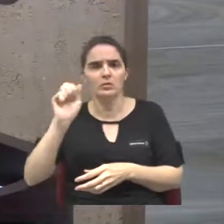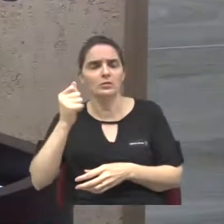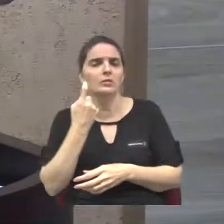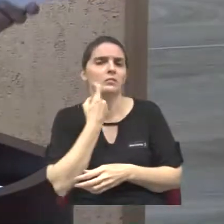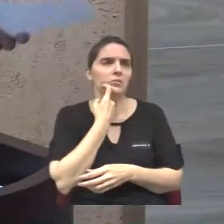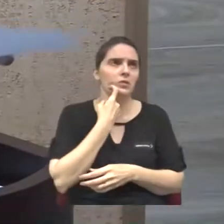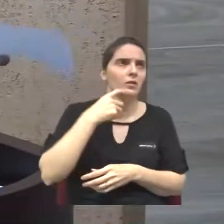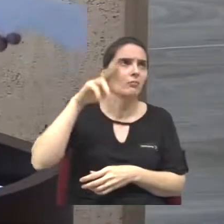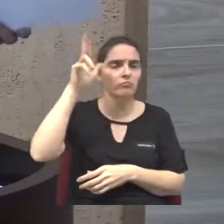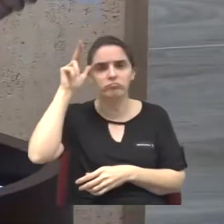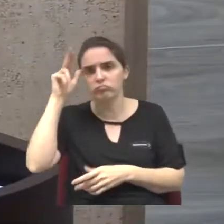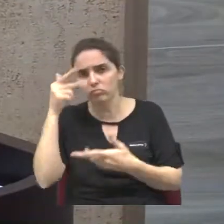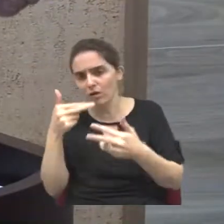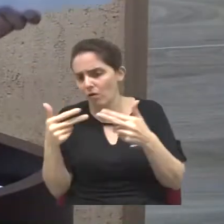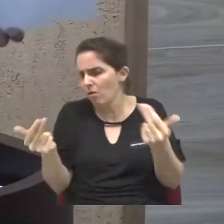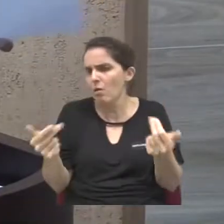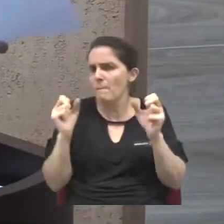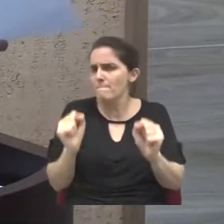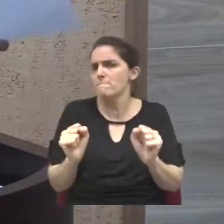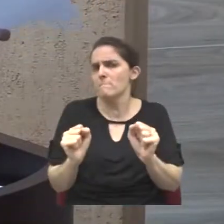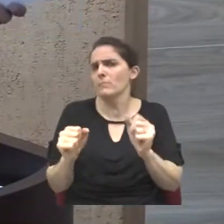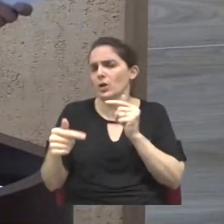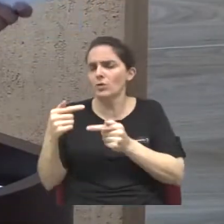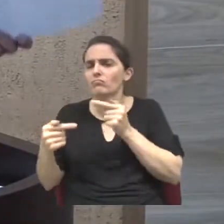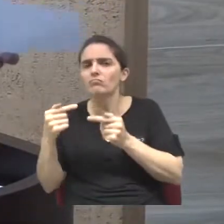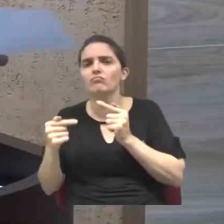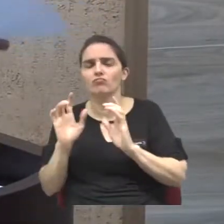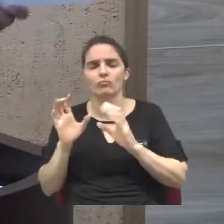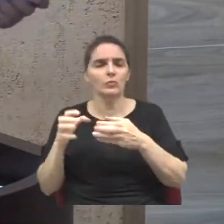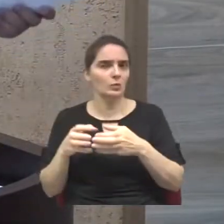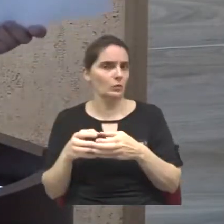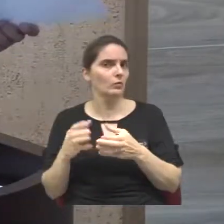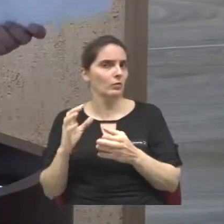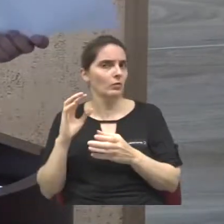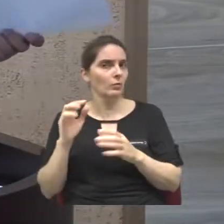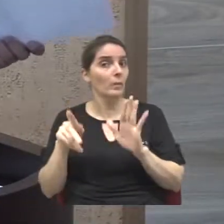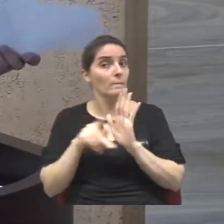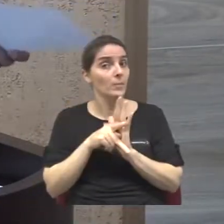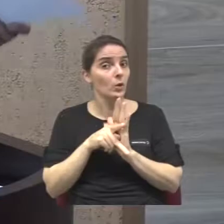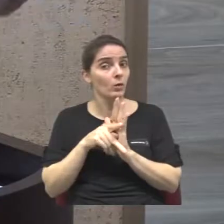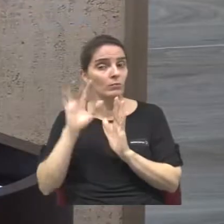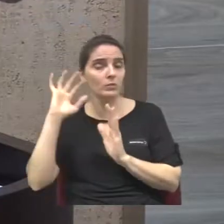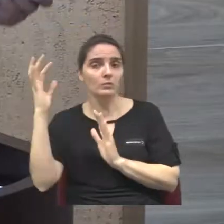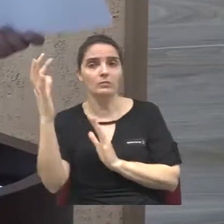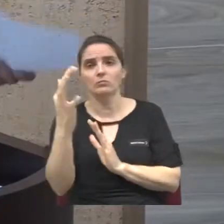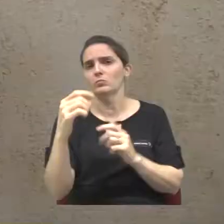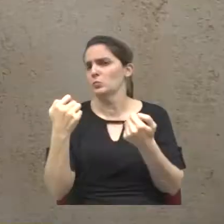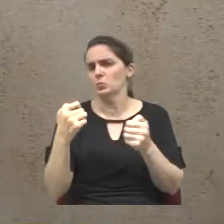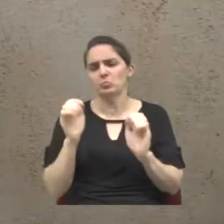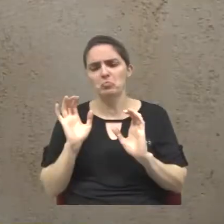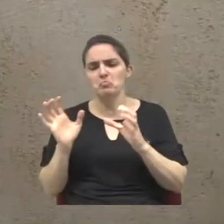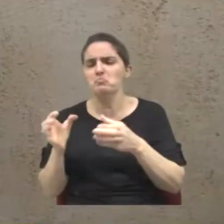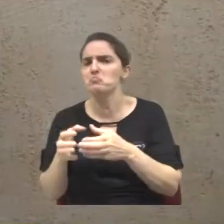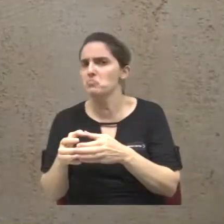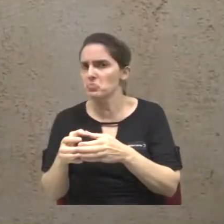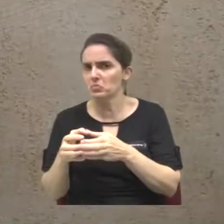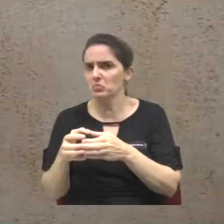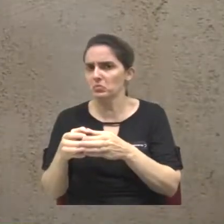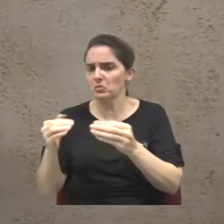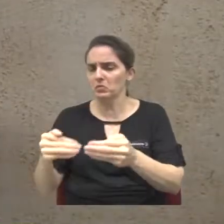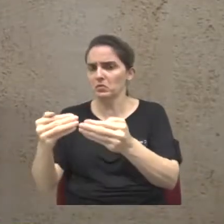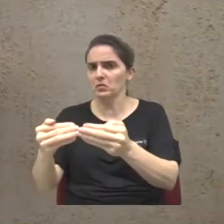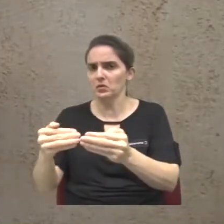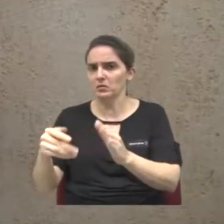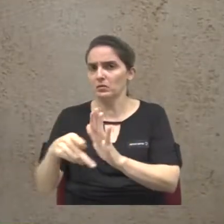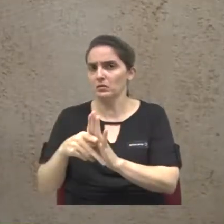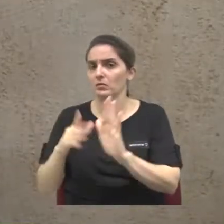pode ser discutido na comissão de meio ambiente, e não numa frente parlamentar, visto que já existe uma comissão, estou trazendo